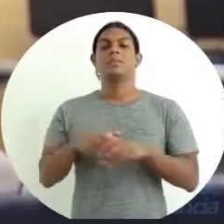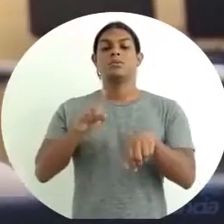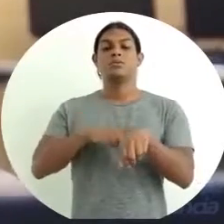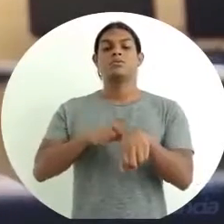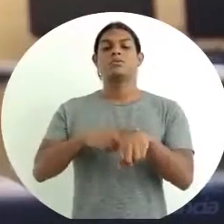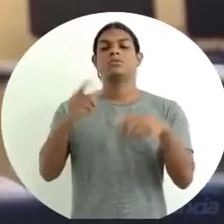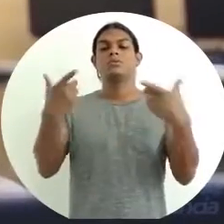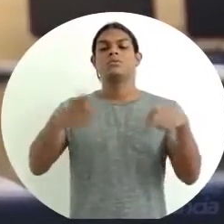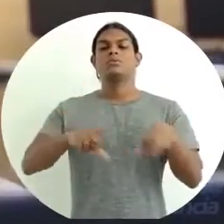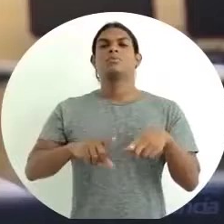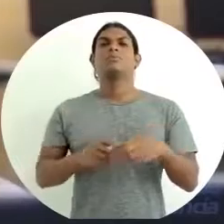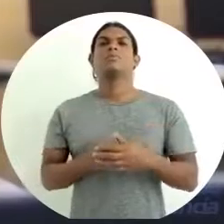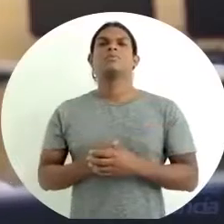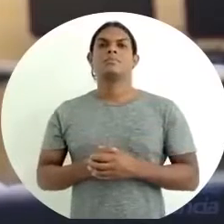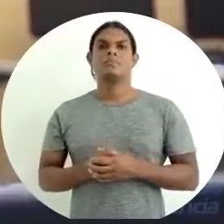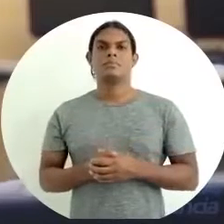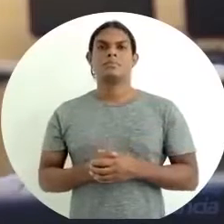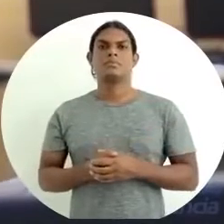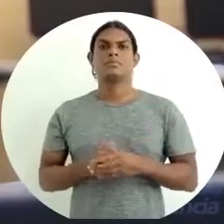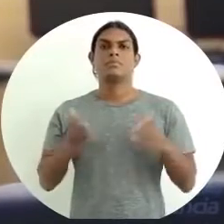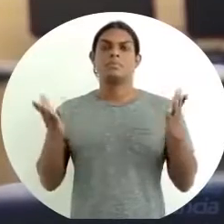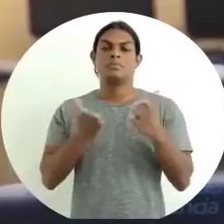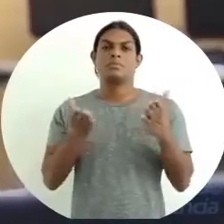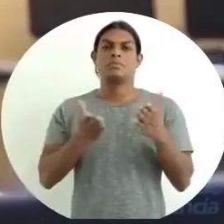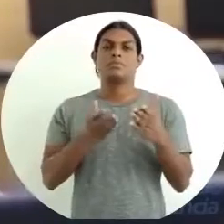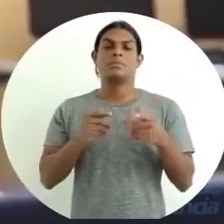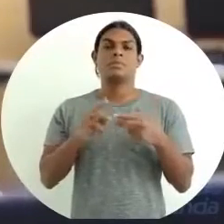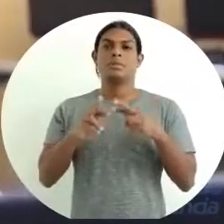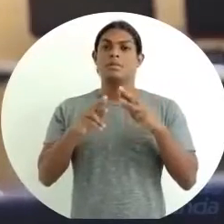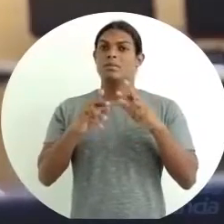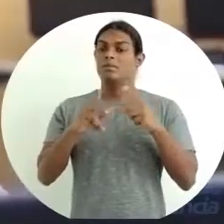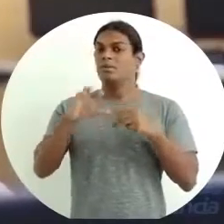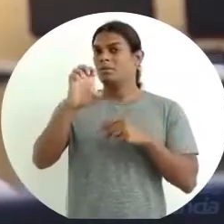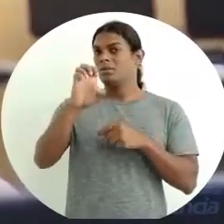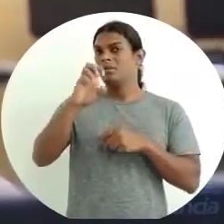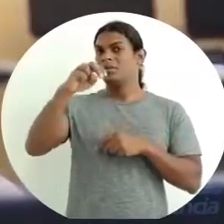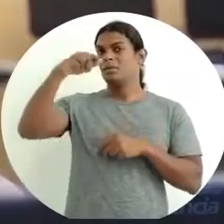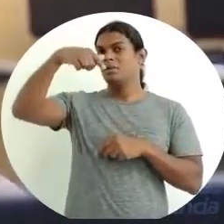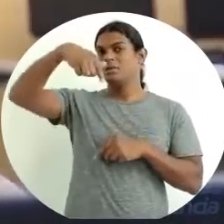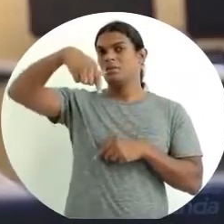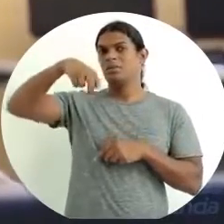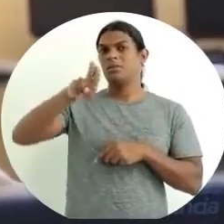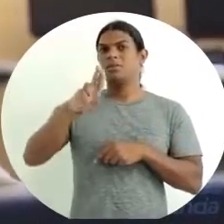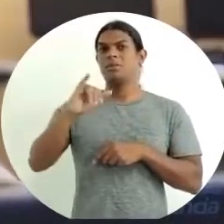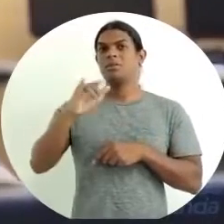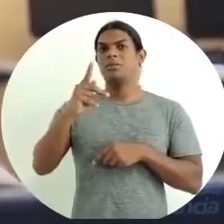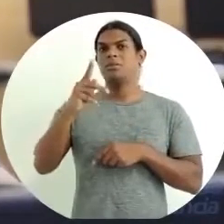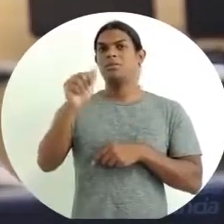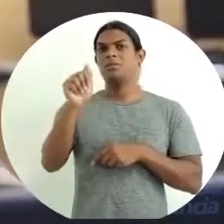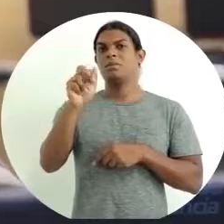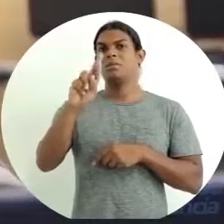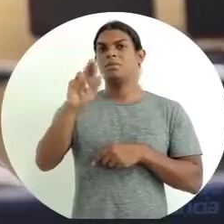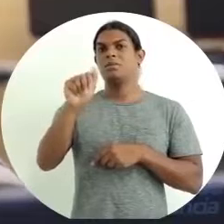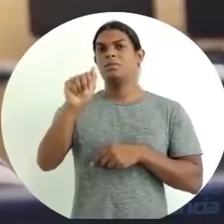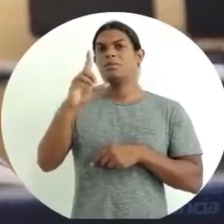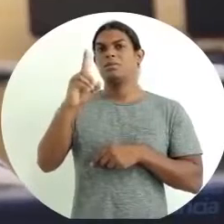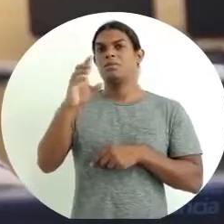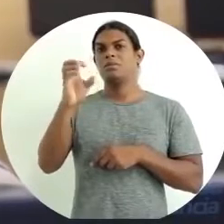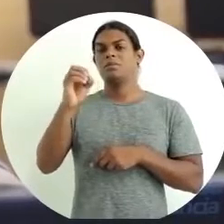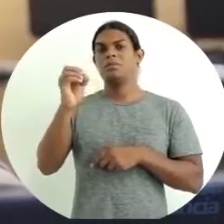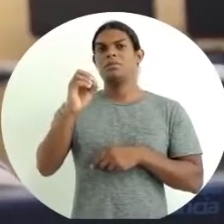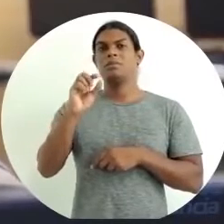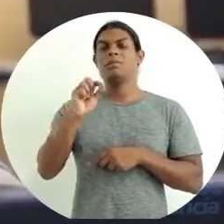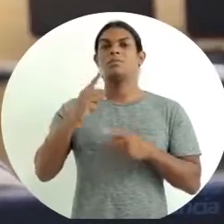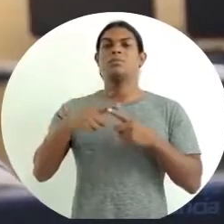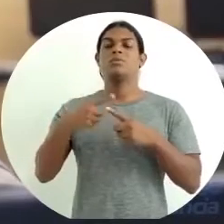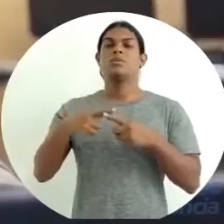de trabalho, no local de trabalho. Aqui é aquele equiparado que, apesar de ter sofrido no local de trabalho e no